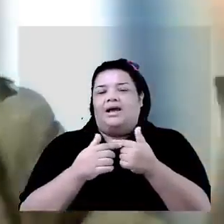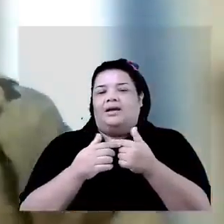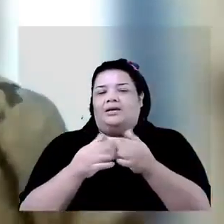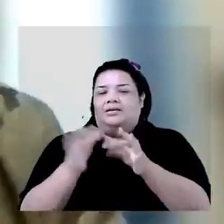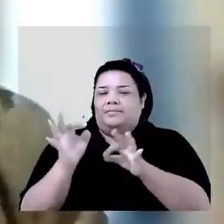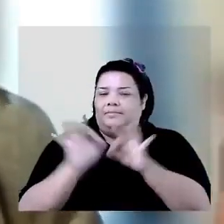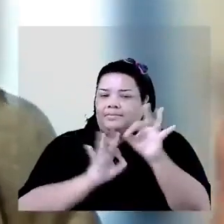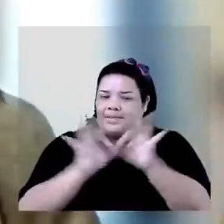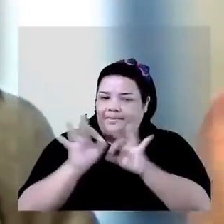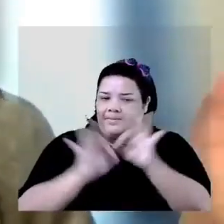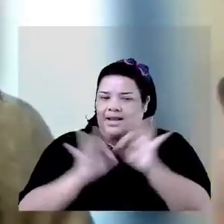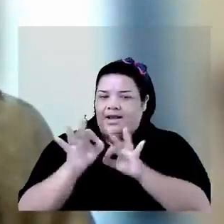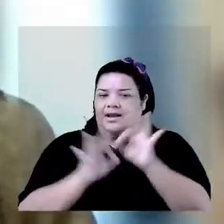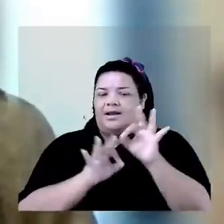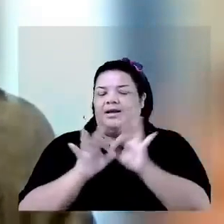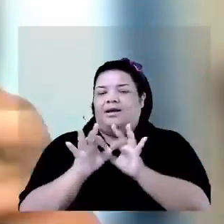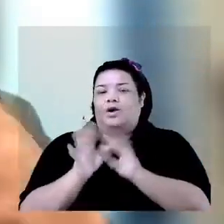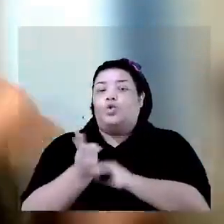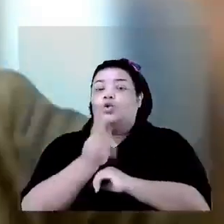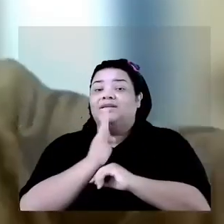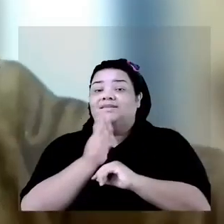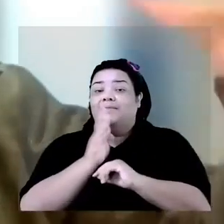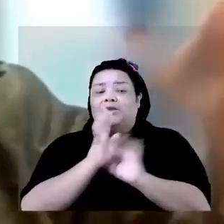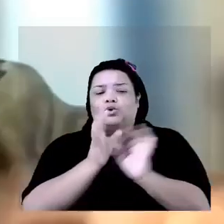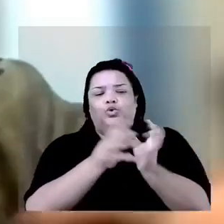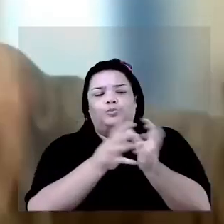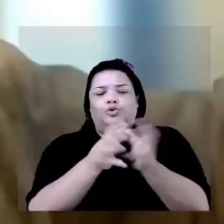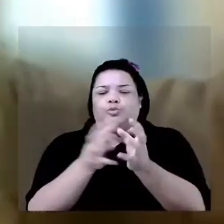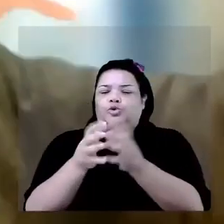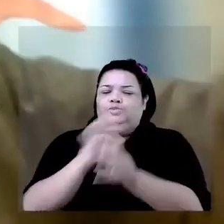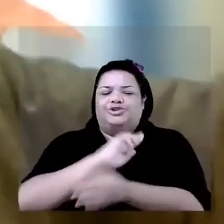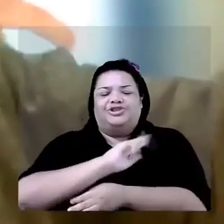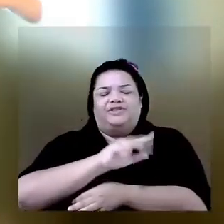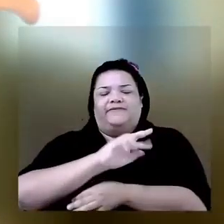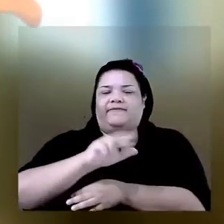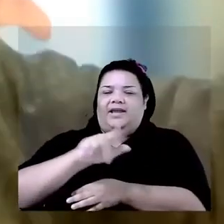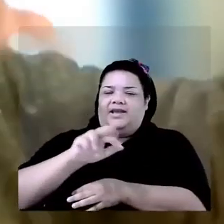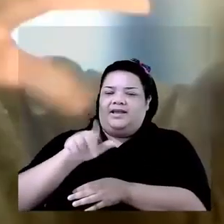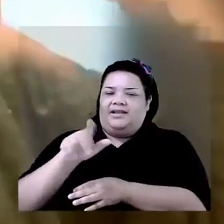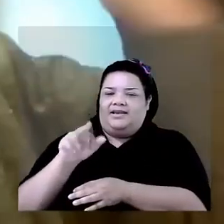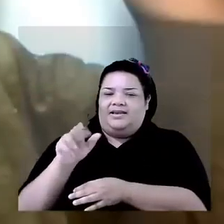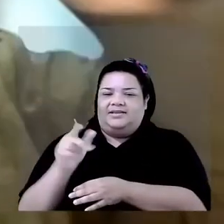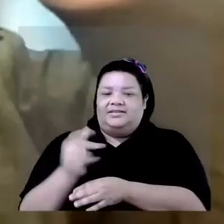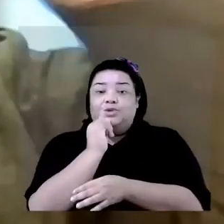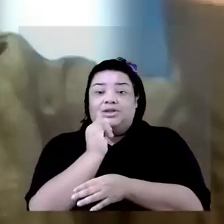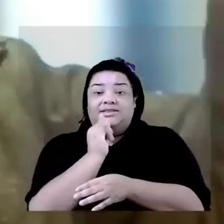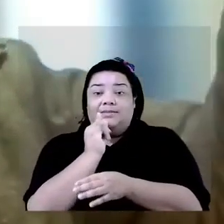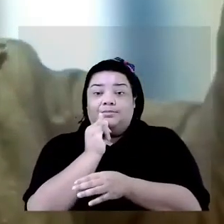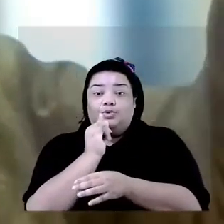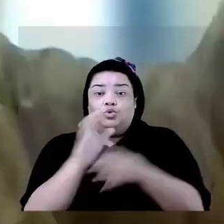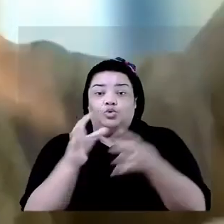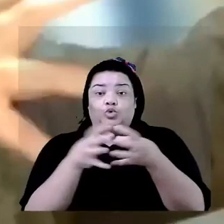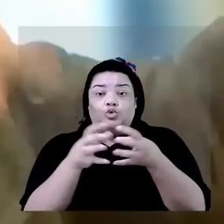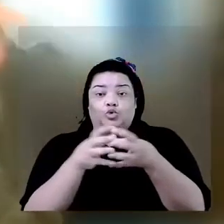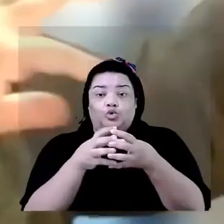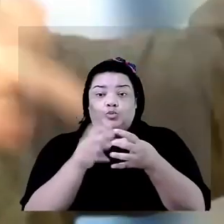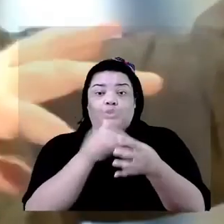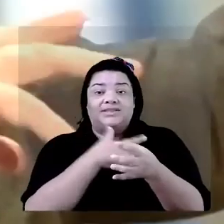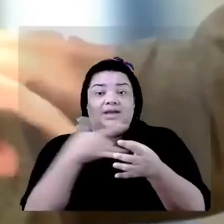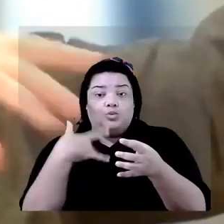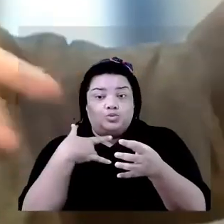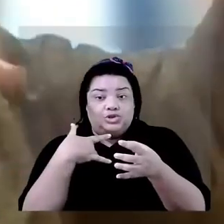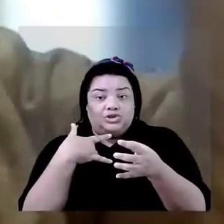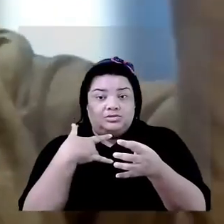de muitos grupos diferentes, como por exemplo, a turma da saúde. Ele tem uma cultura profissional da